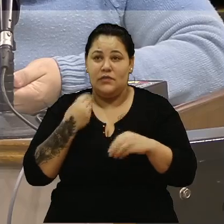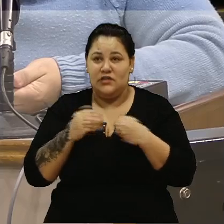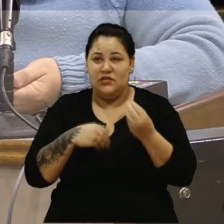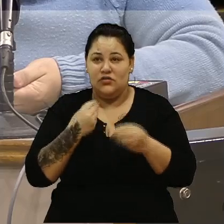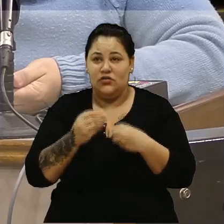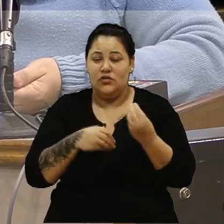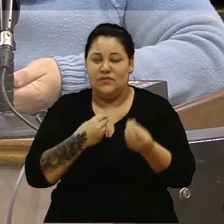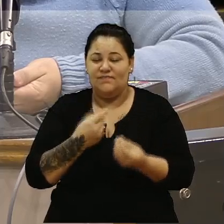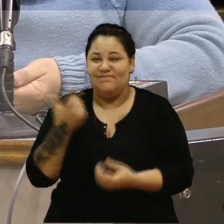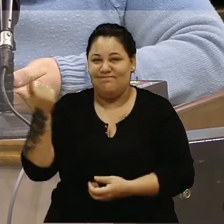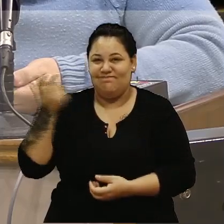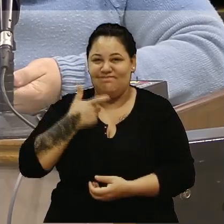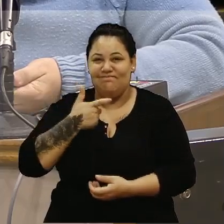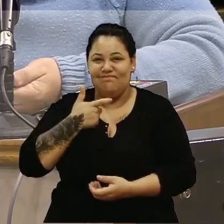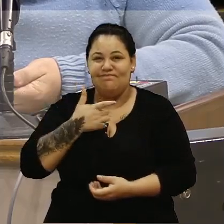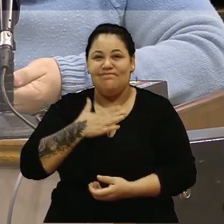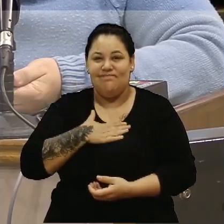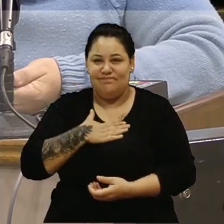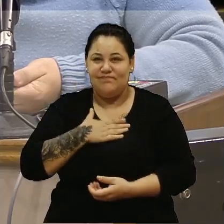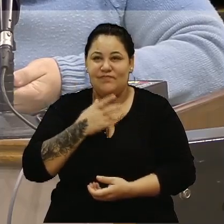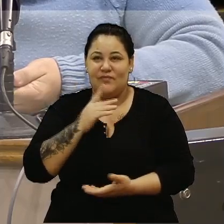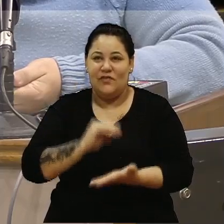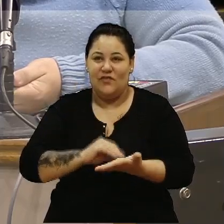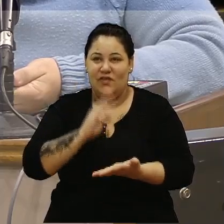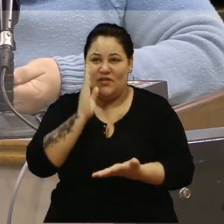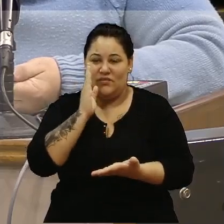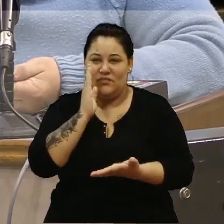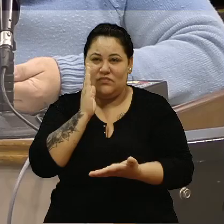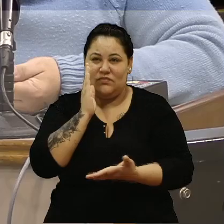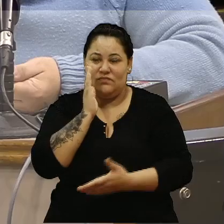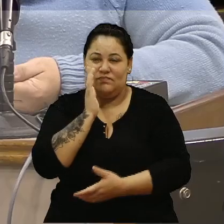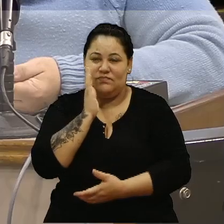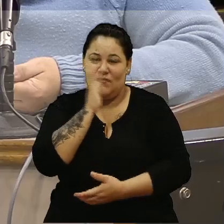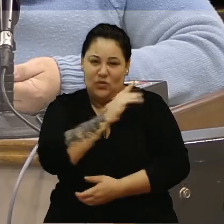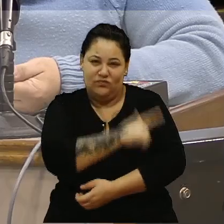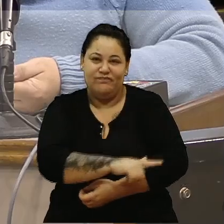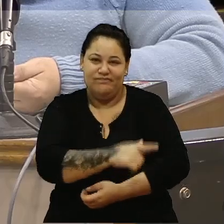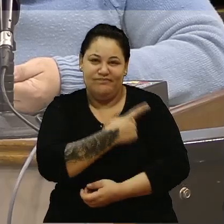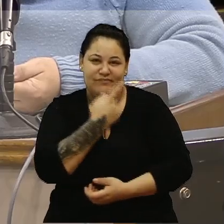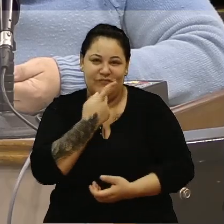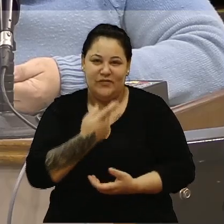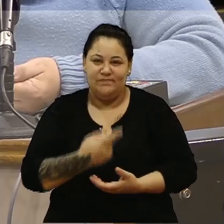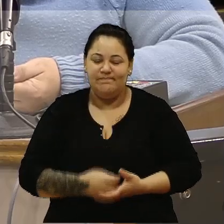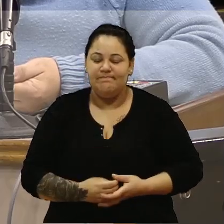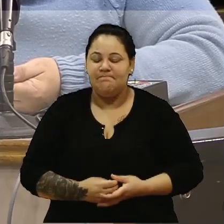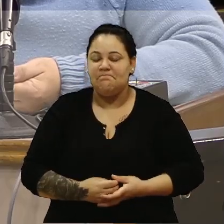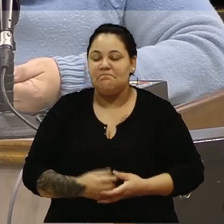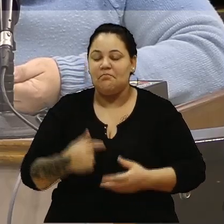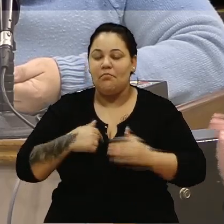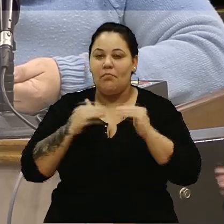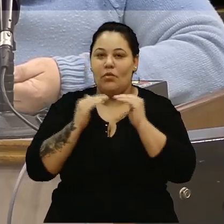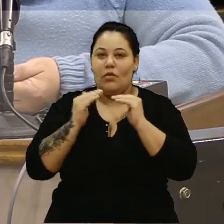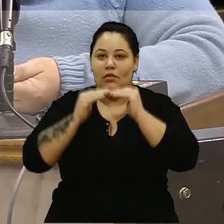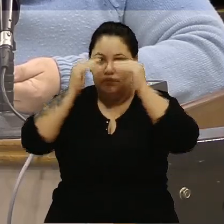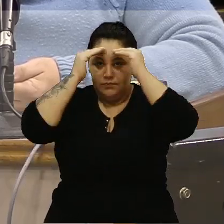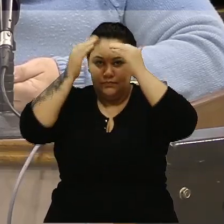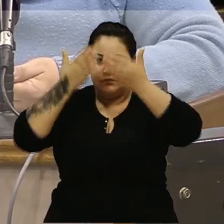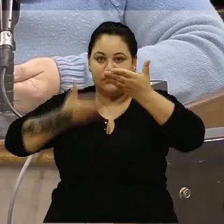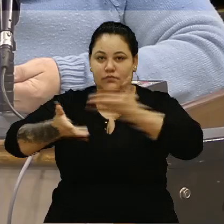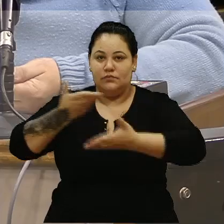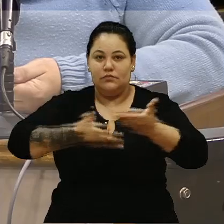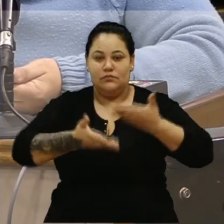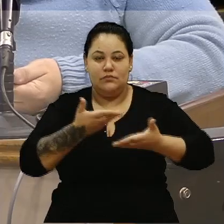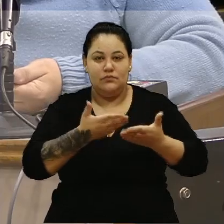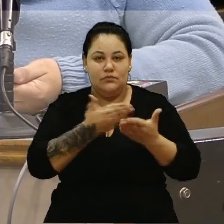realmente ofendido com essa falta de respeito, vamos assim dizer. E eu compactuo do respeito, com todo respeito ao